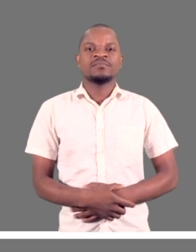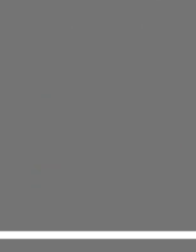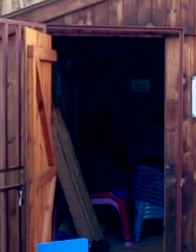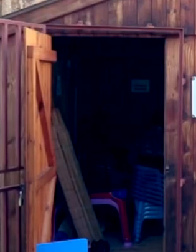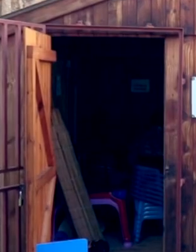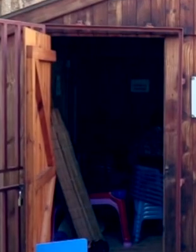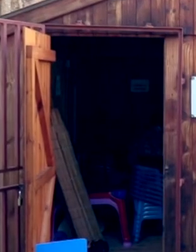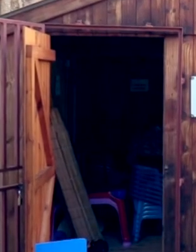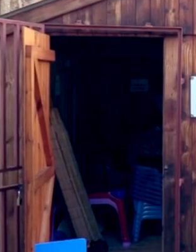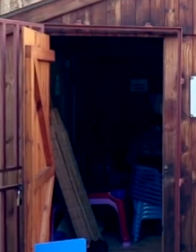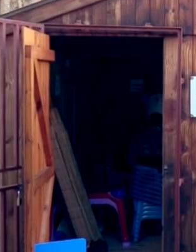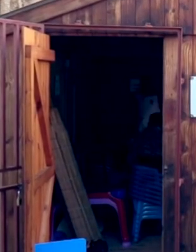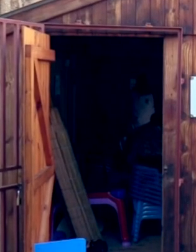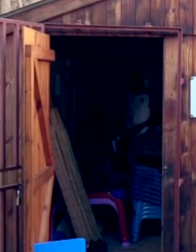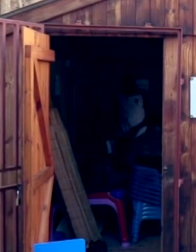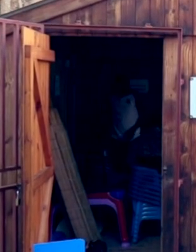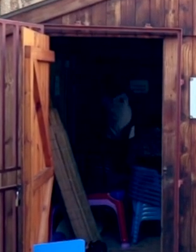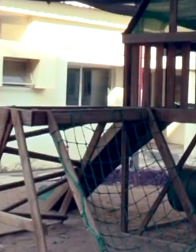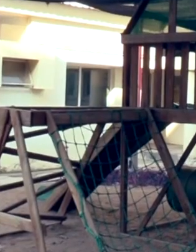até lá ó